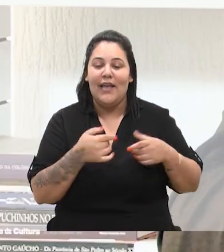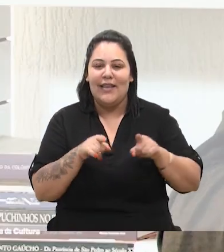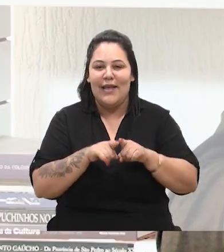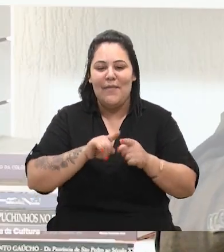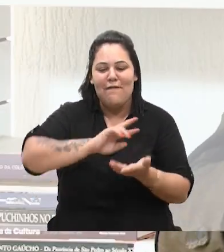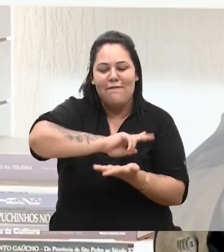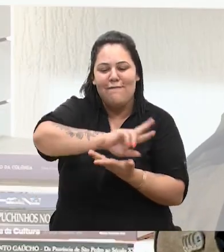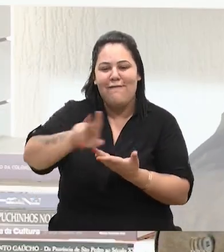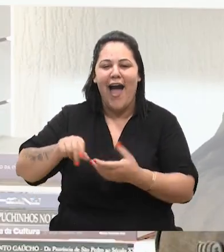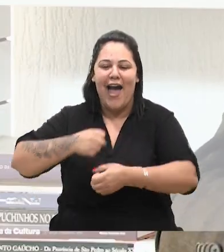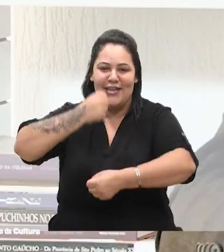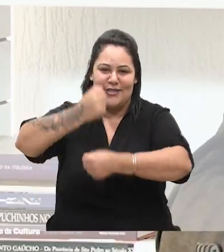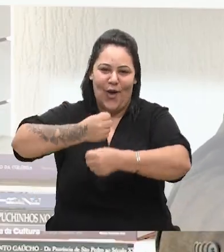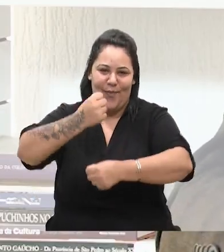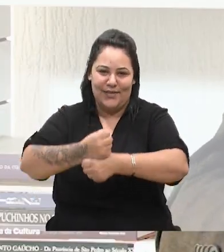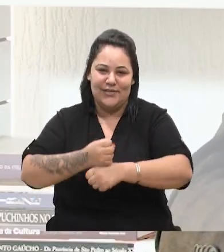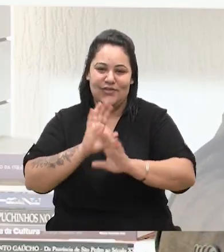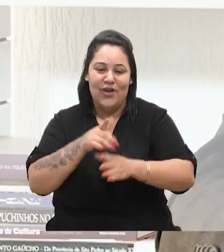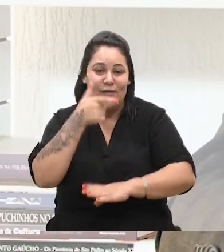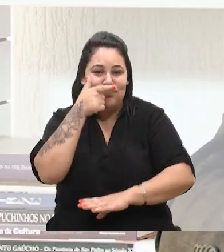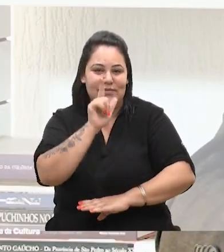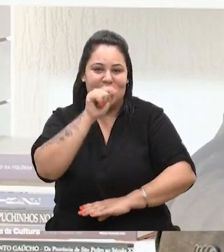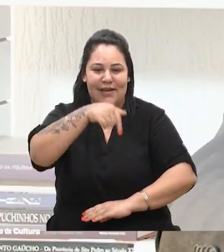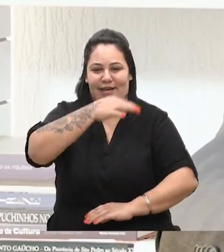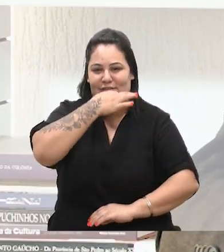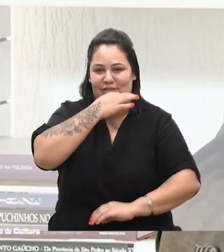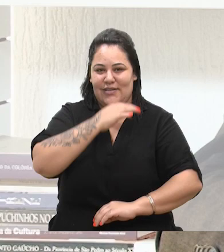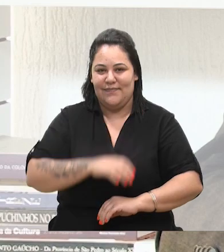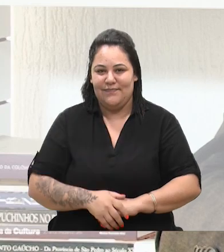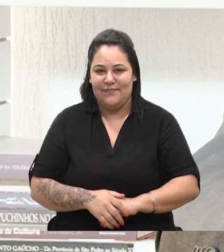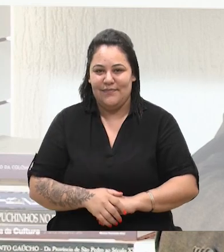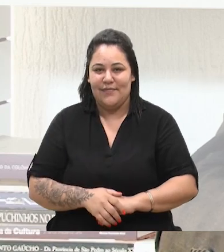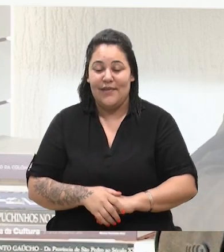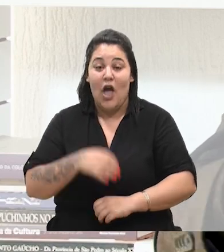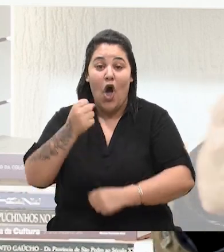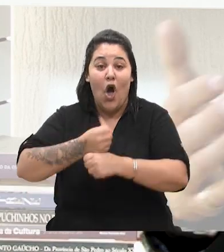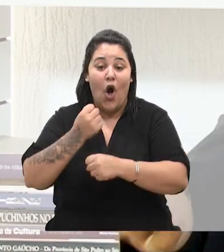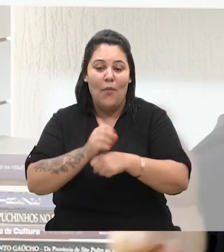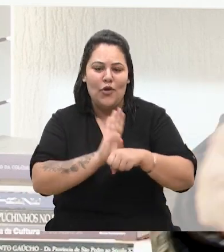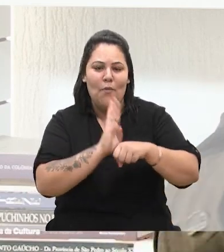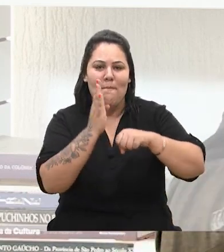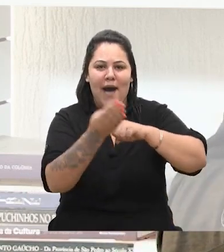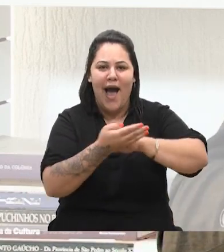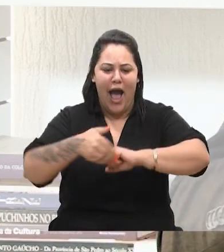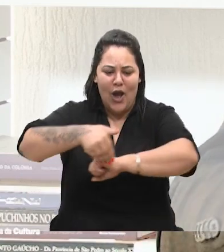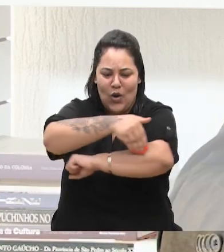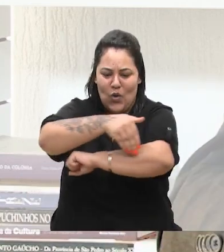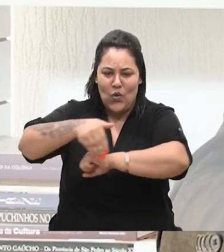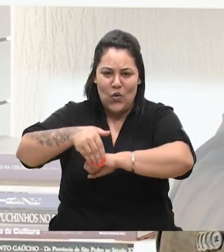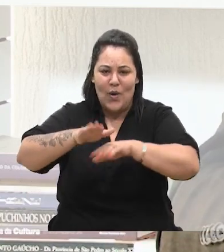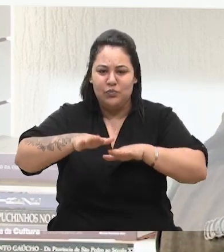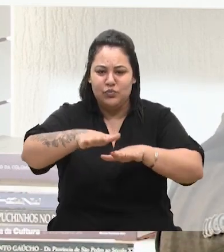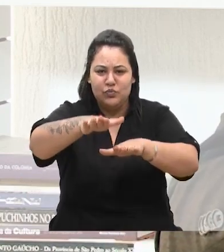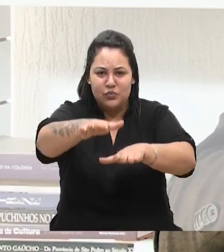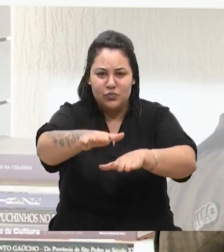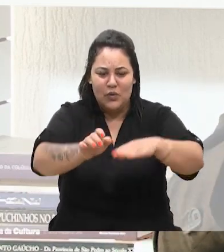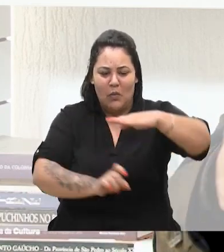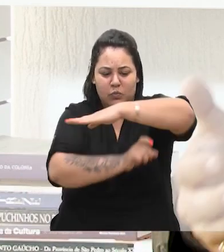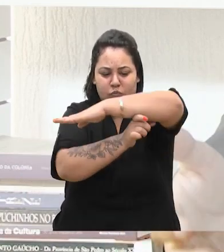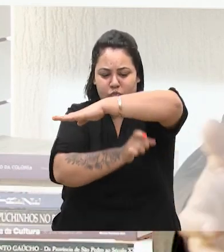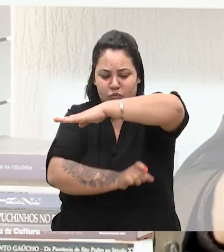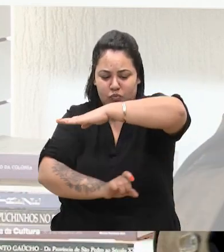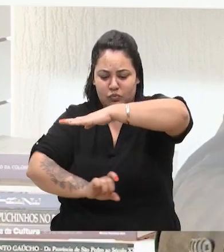entre outras diversas obras conquistadas em nível de município, como obras nos bairros, asfaltamentos, redes